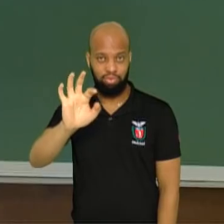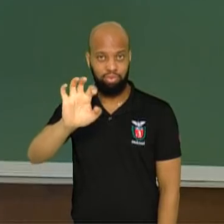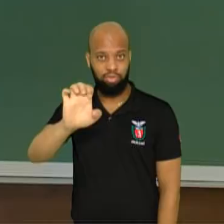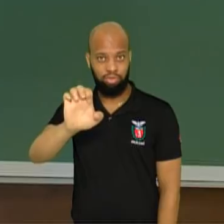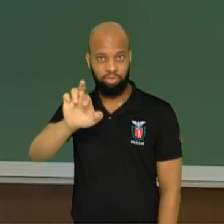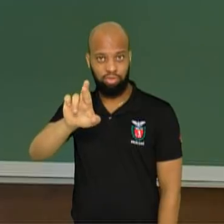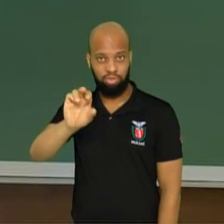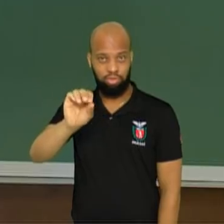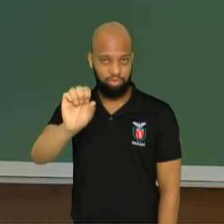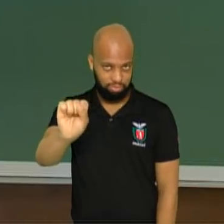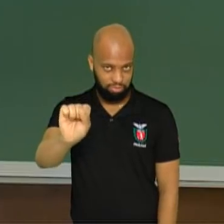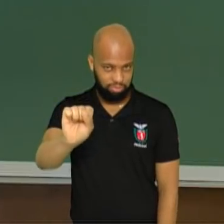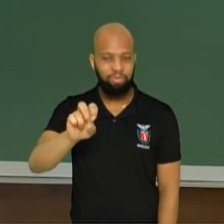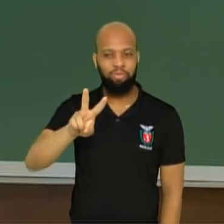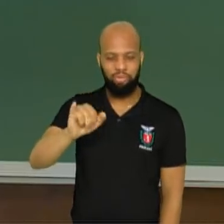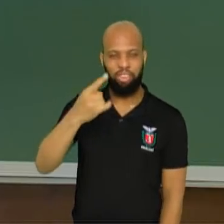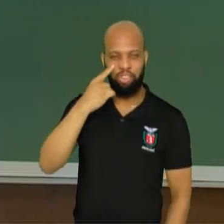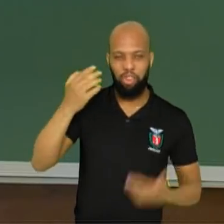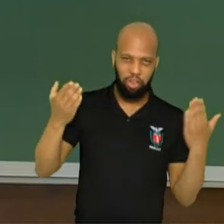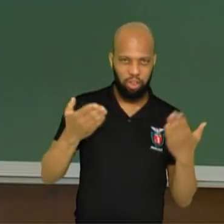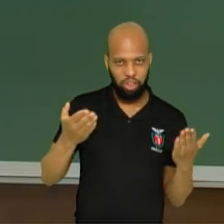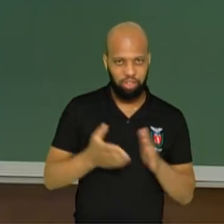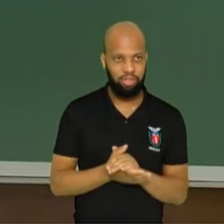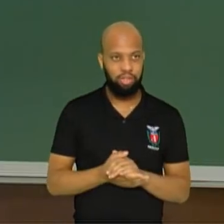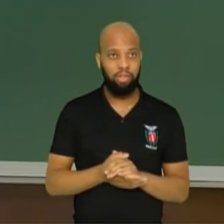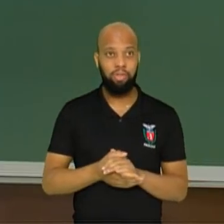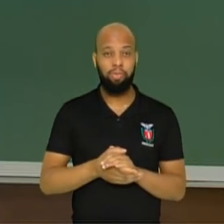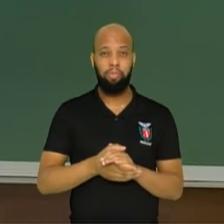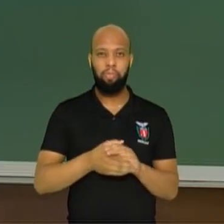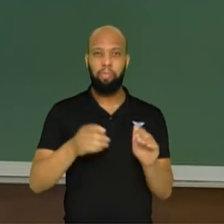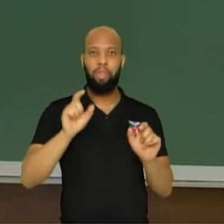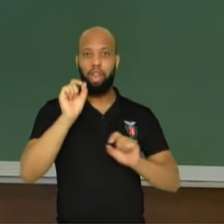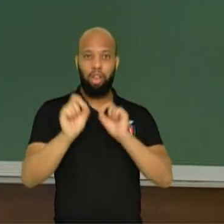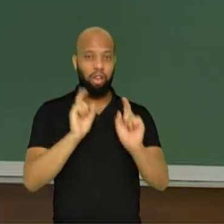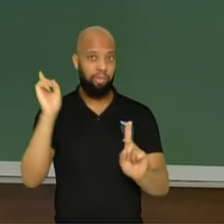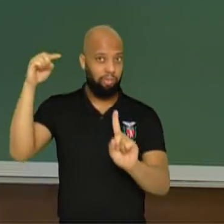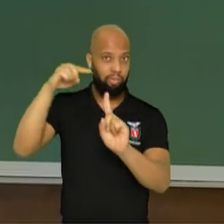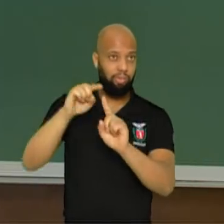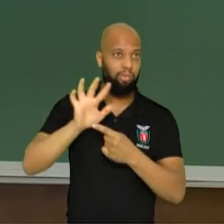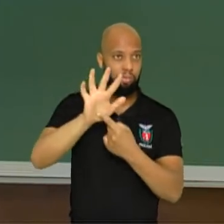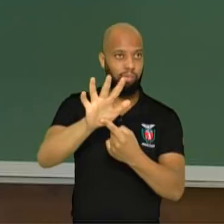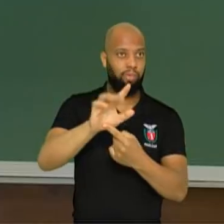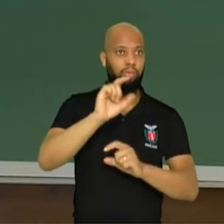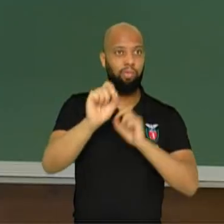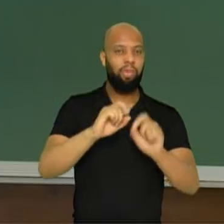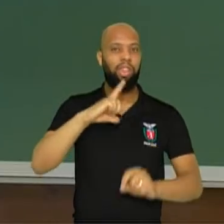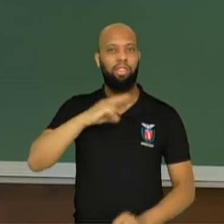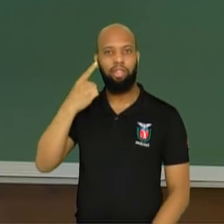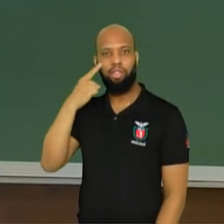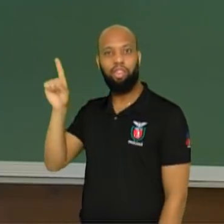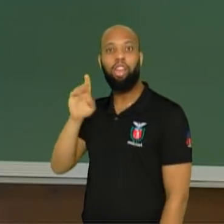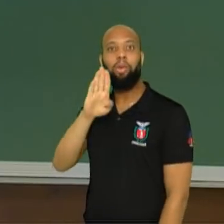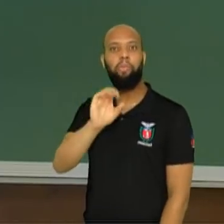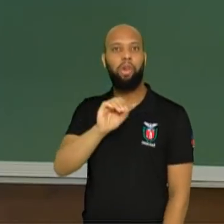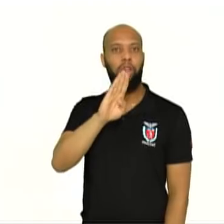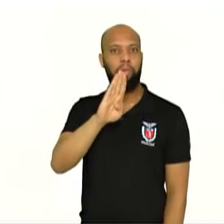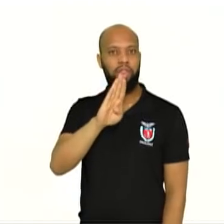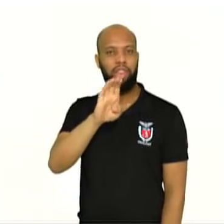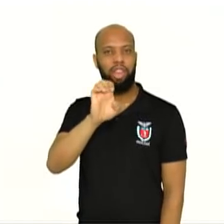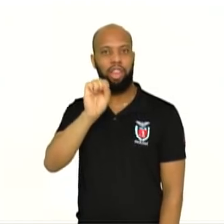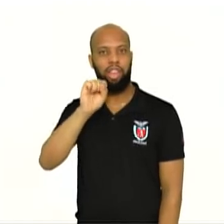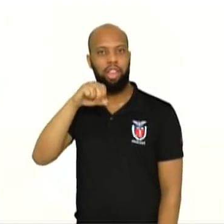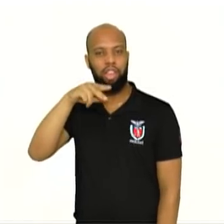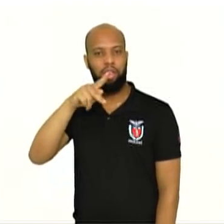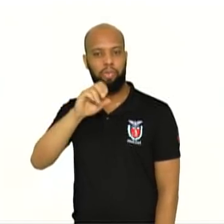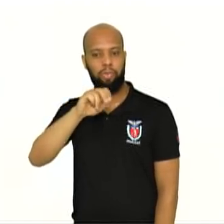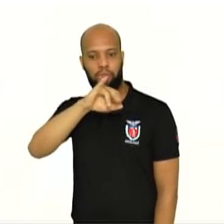os objetivos principais da aula de hoje. Falando de poríferos, a gente tem ali o Bob Esponja, que pode ser